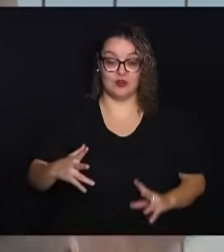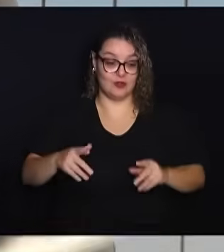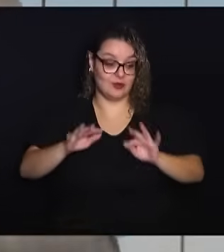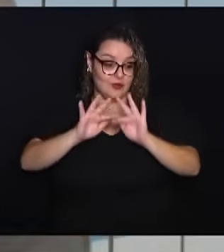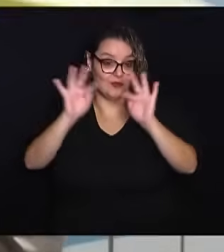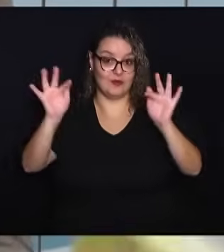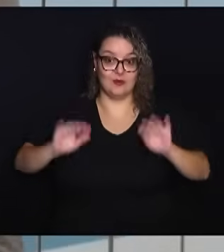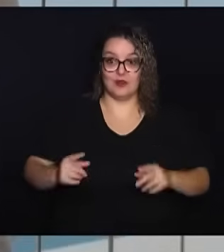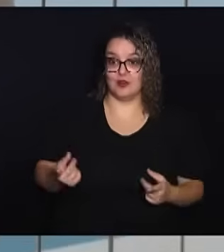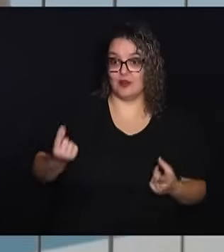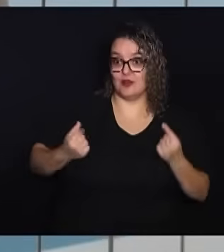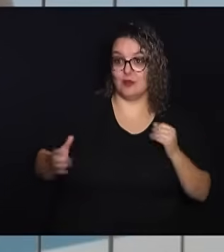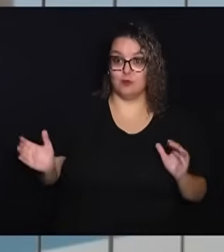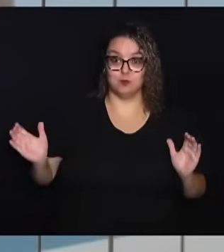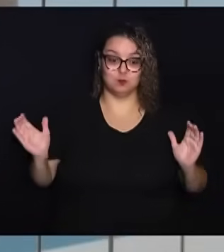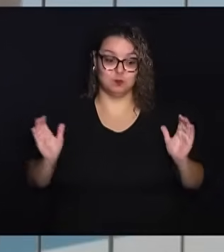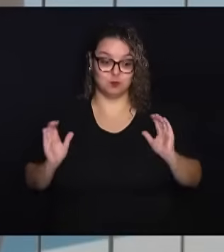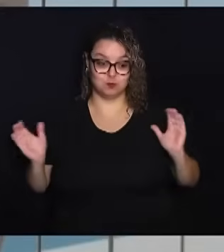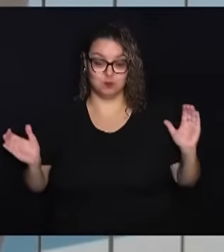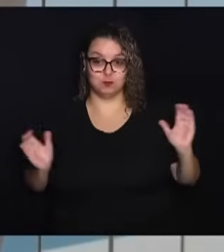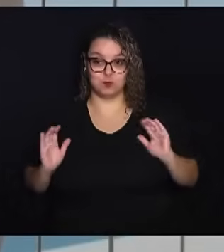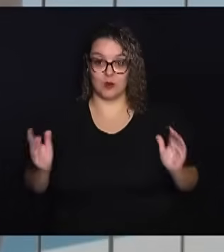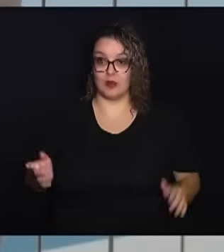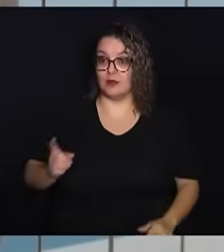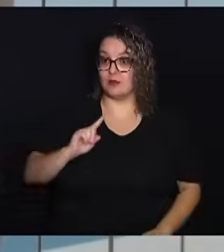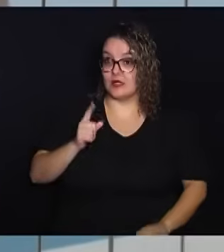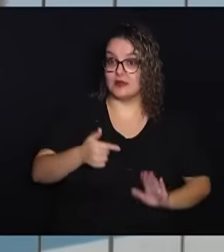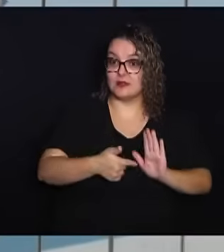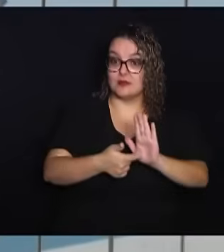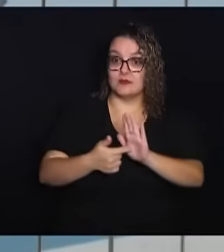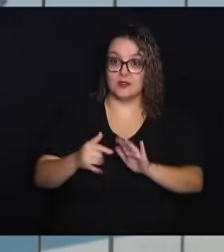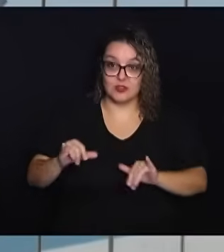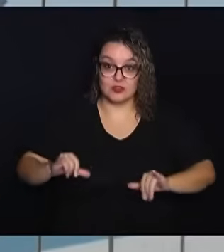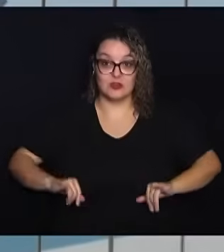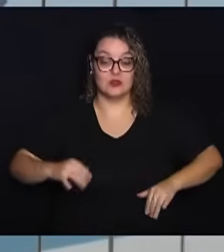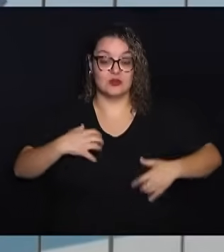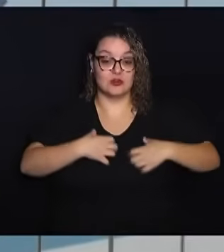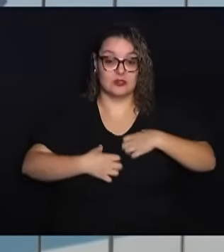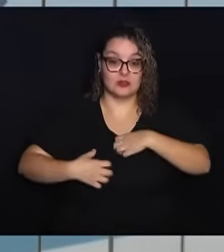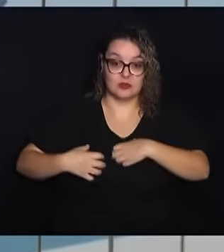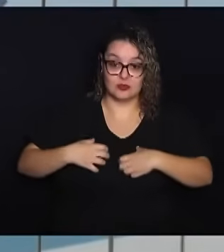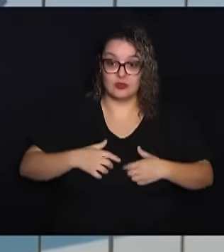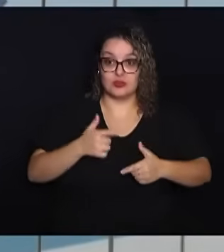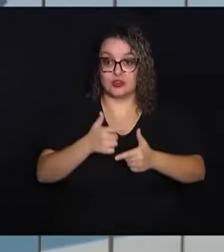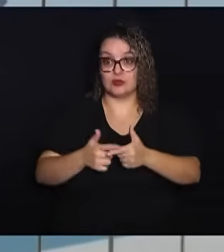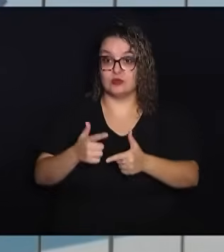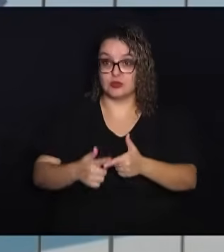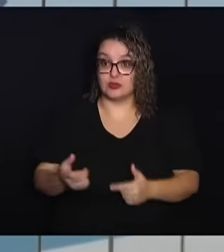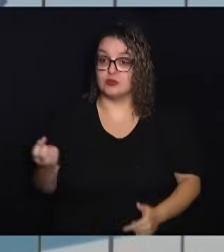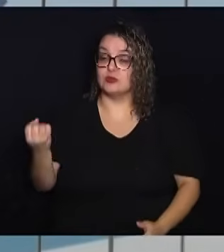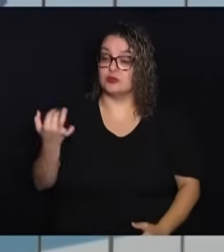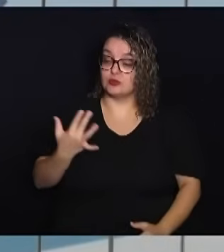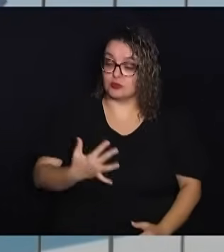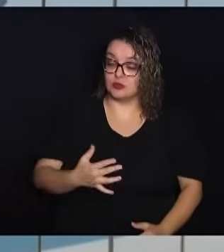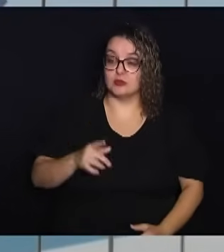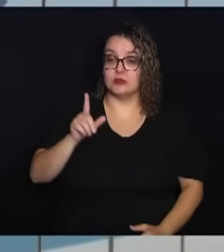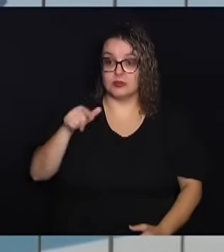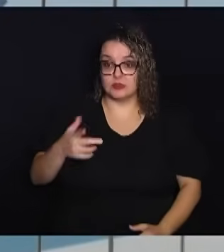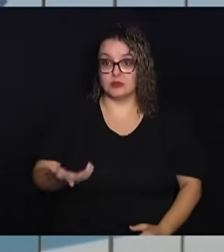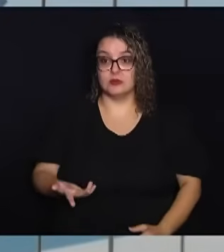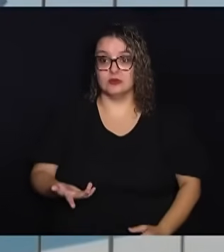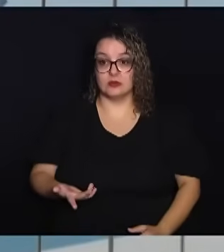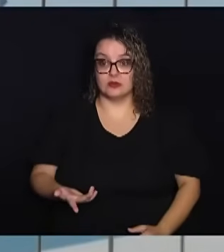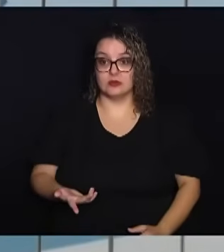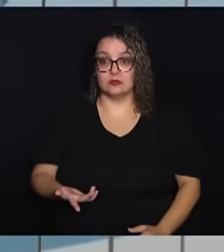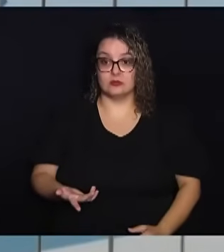feliz, rico, milionário, mas não mostra as dores, as aflições e o quanto que passar pelo